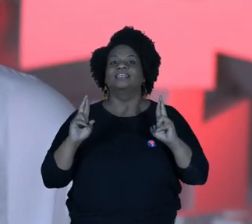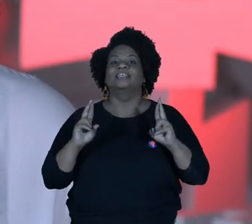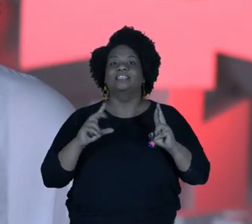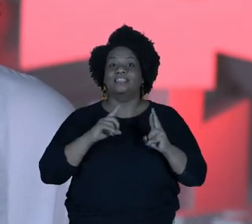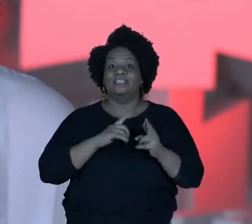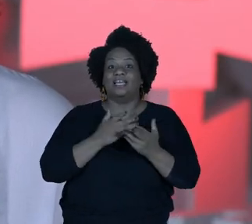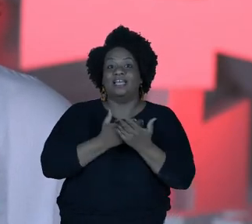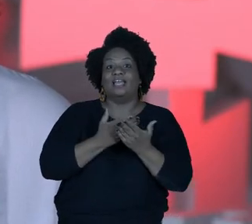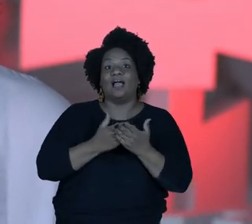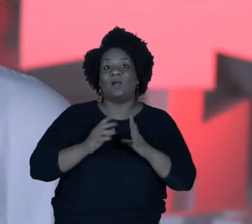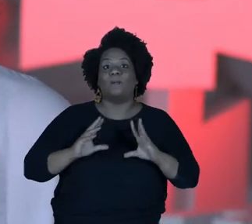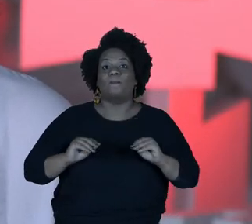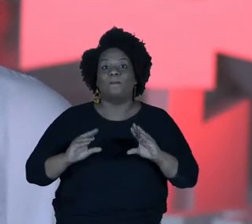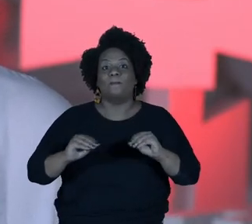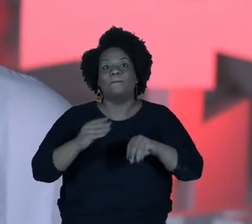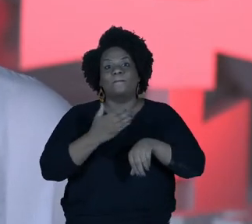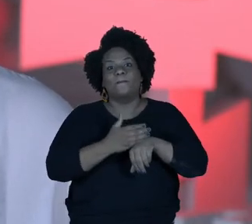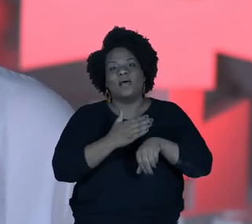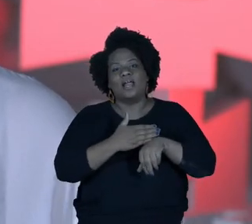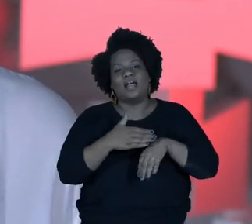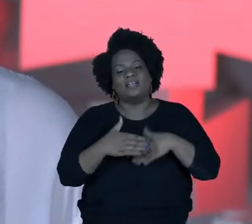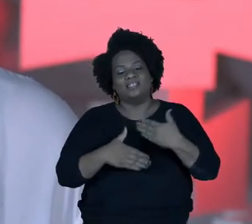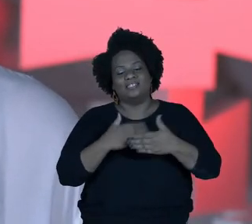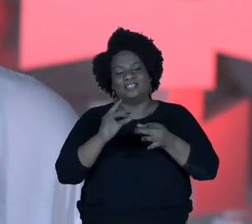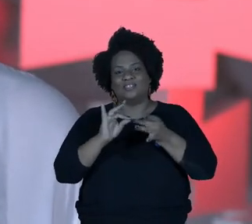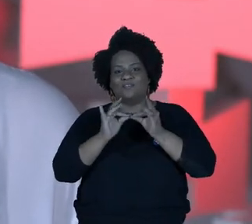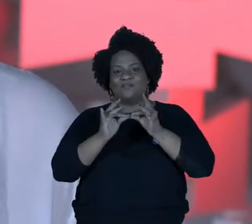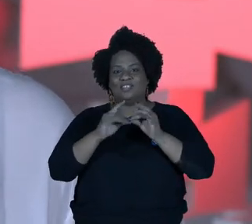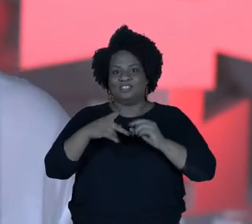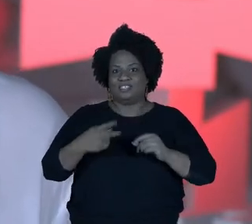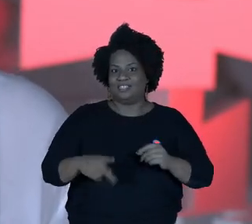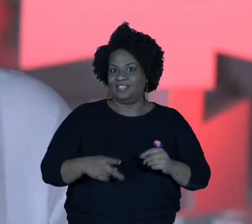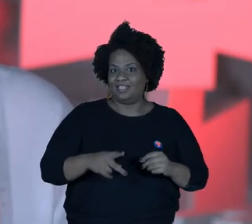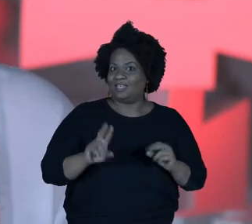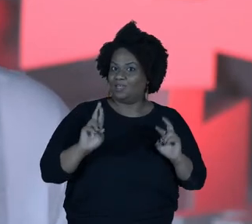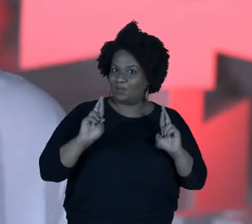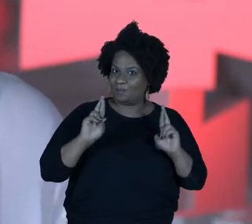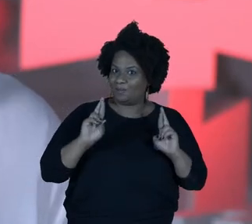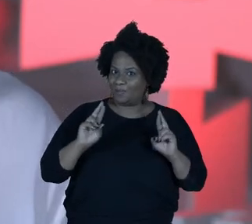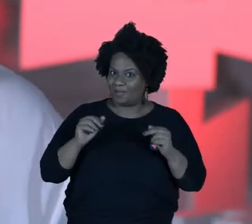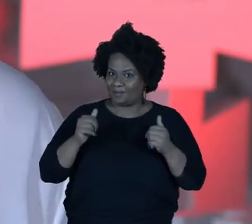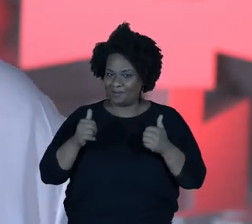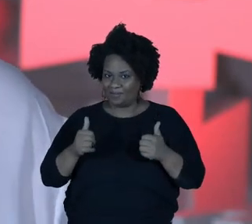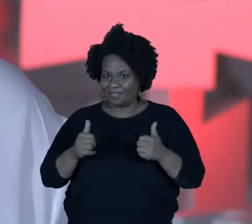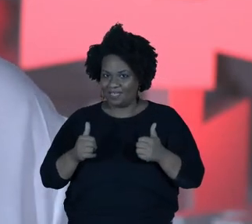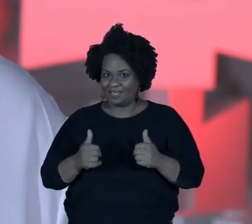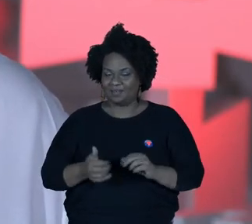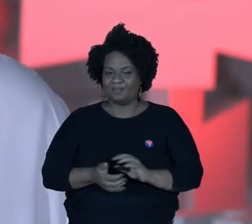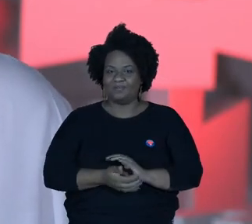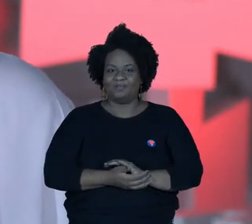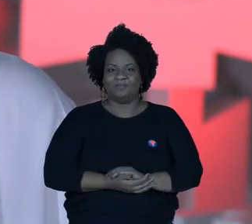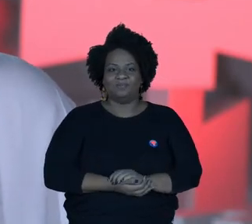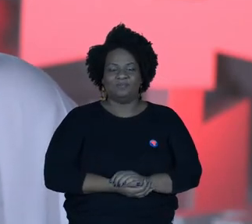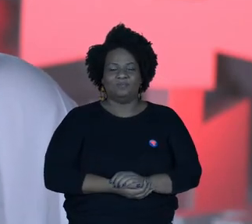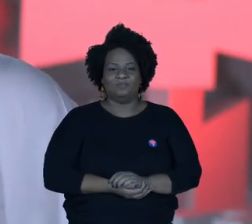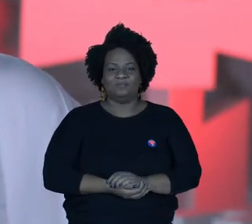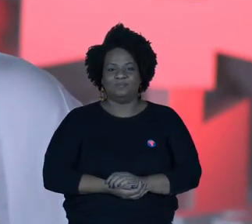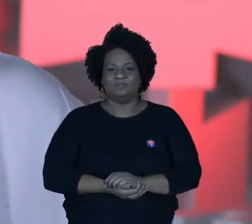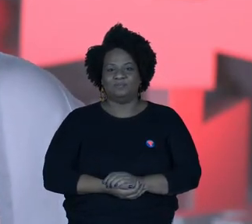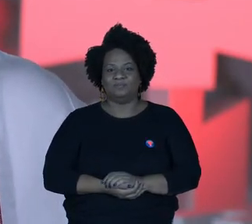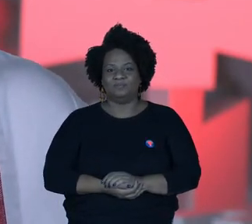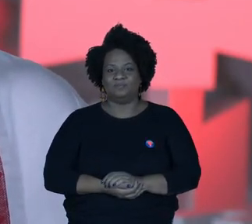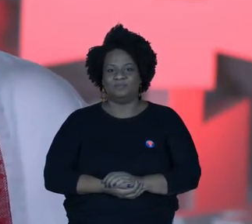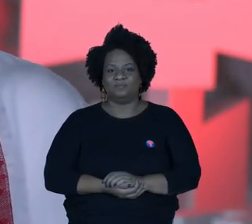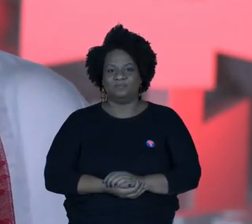aulas práticas, né? As oficinas do MAM, viu? Tomara, tá? Eu queria só